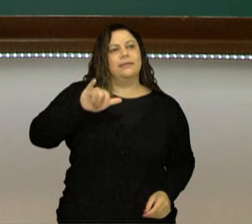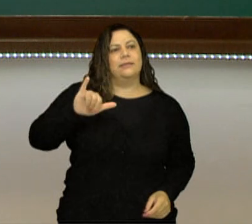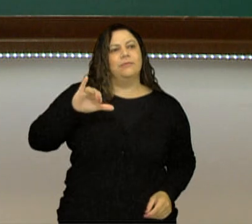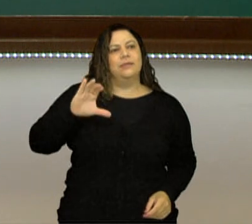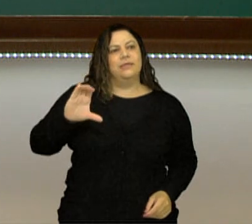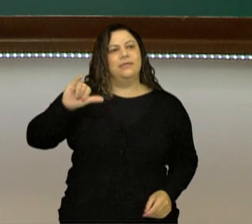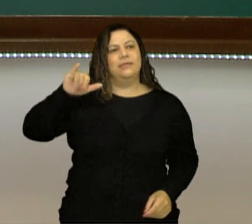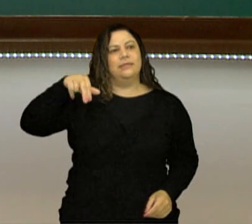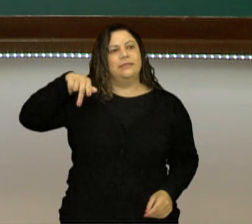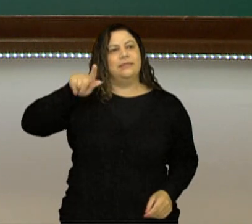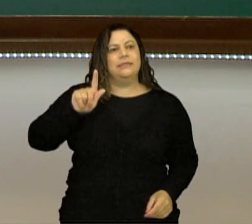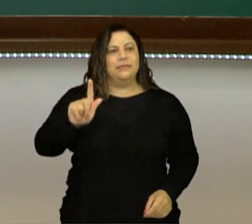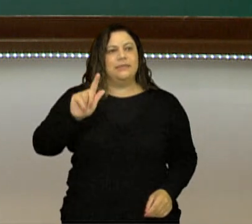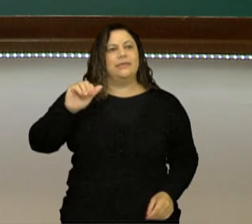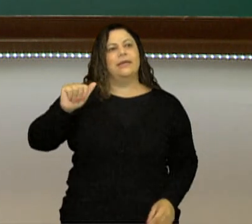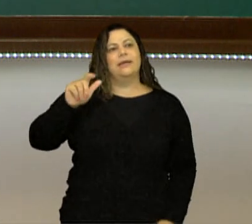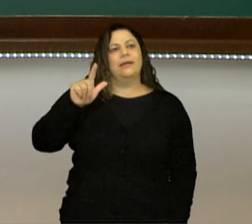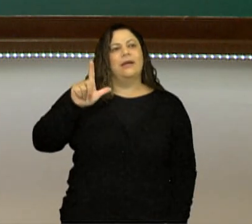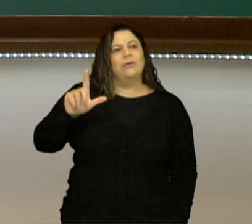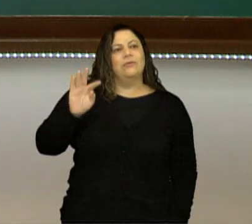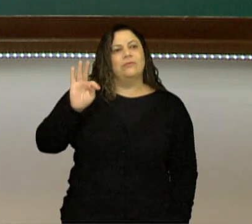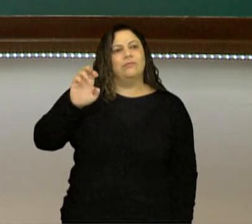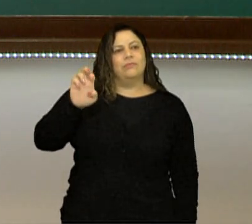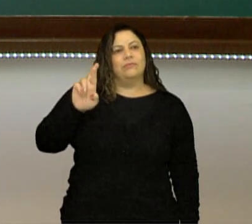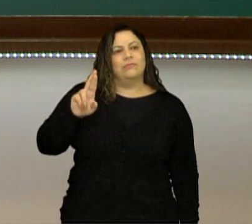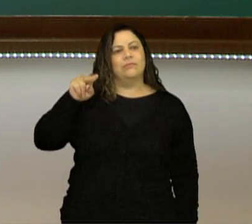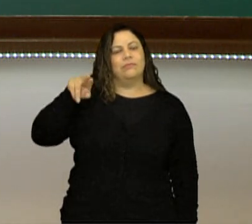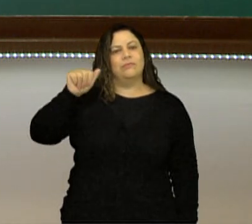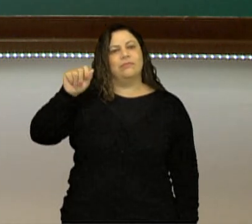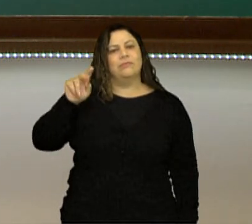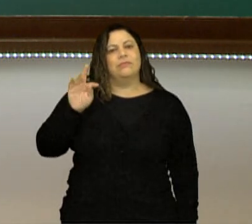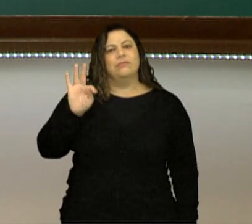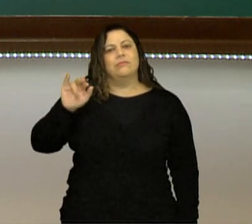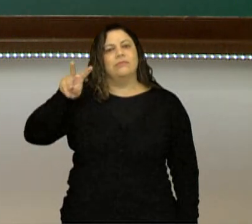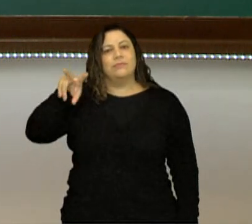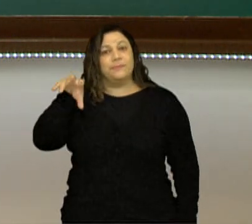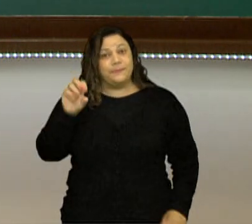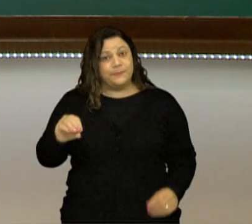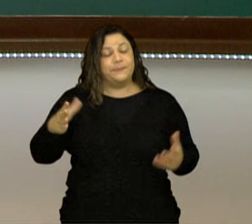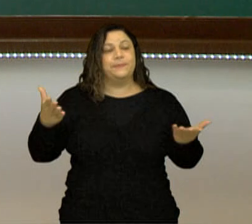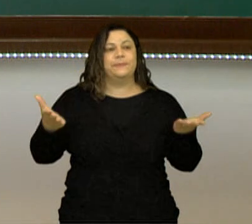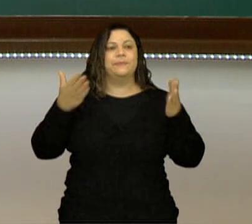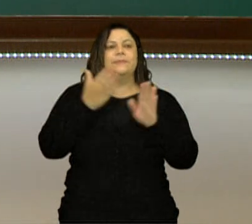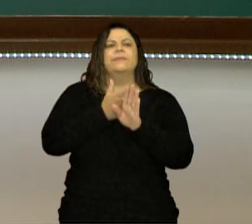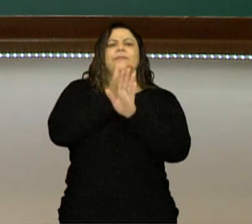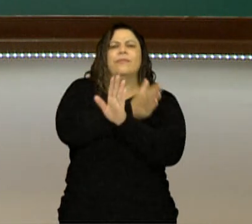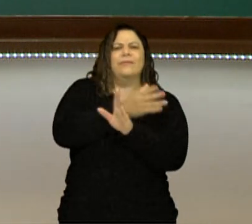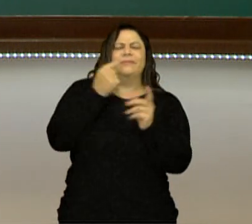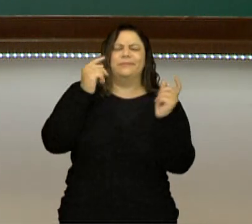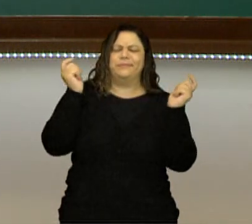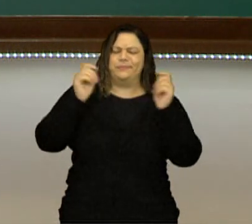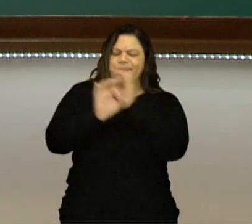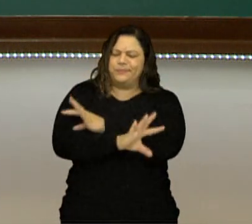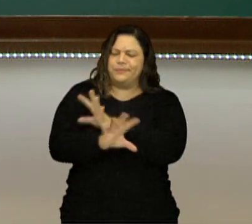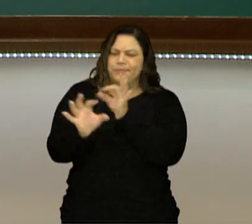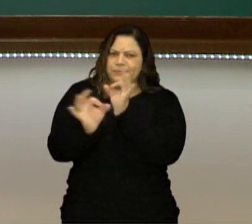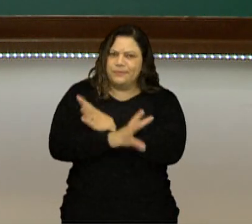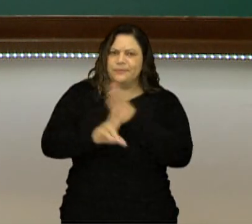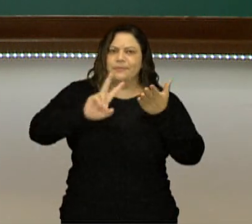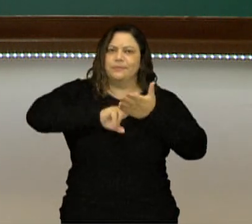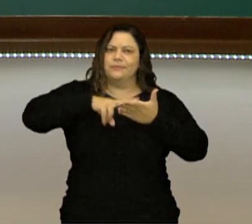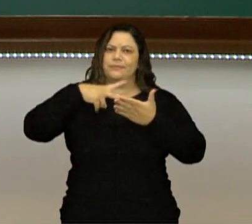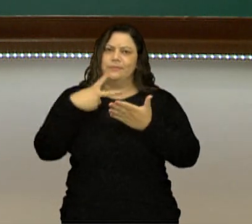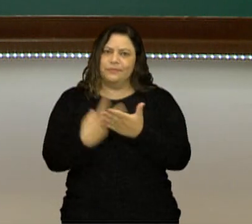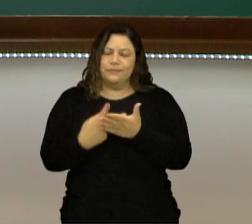maioria das moléculas de pré-RNA, ou seja, mensageiro, um pouquinho antes dele estar prontinho, né, para ir fazer a tradução,